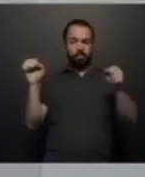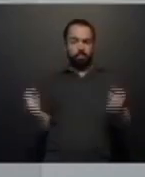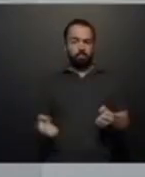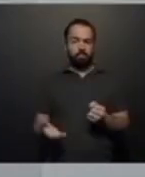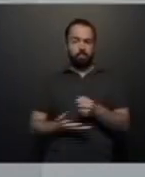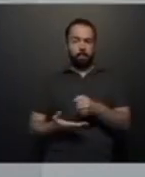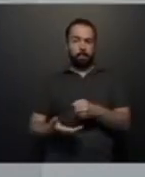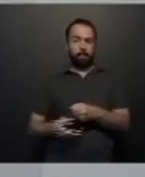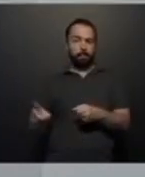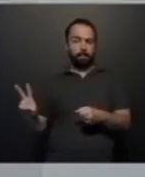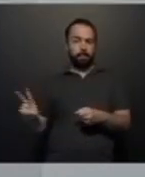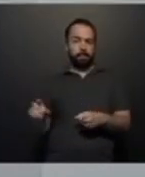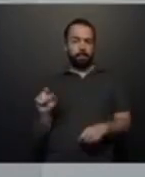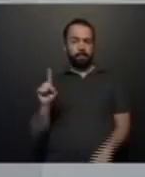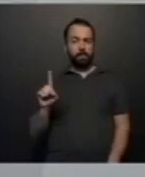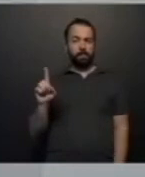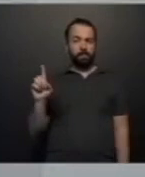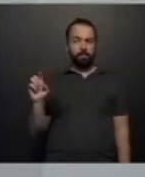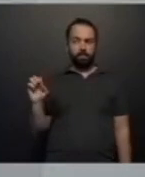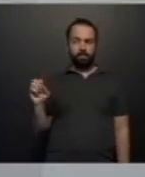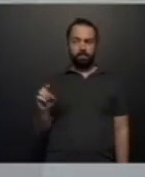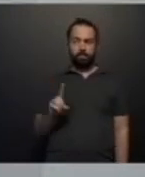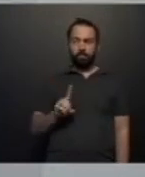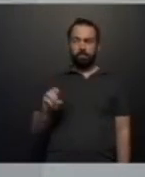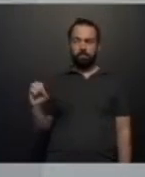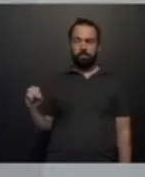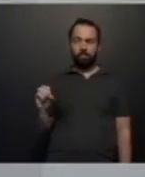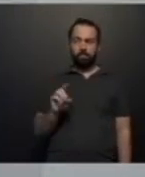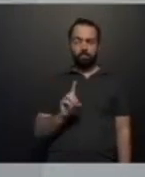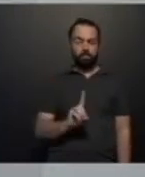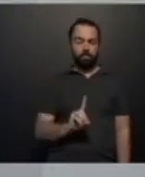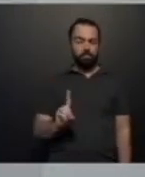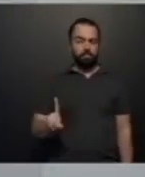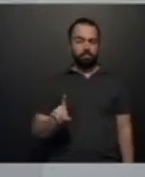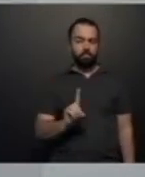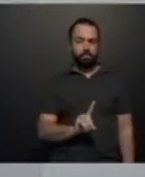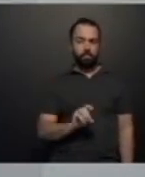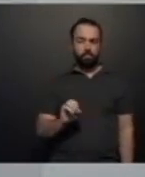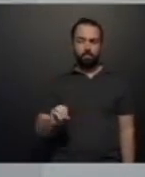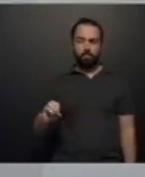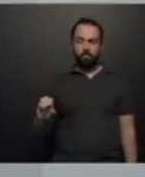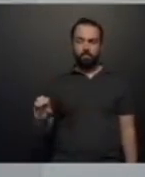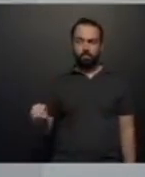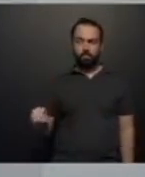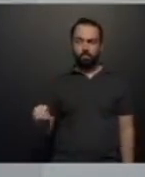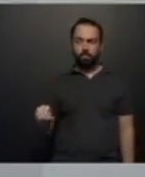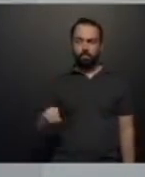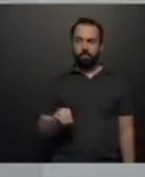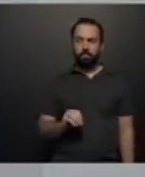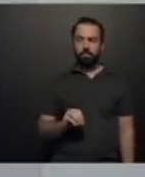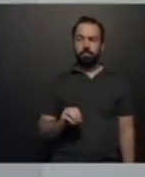1, 1, 0, 1, 1, 1, 0, 0 e assim por diante.